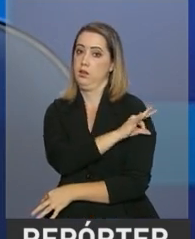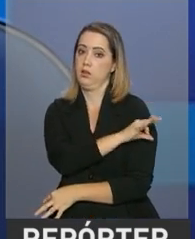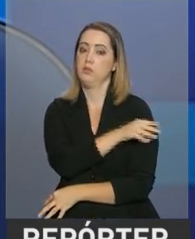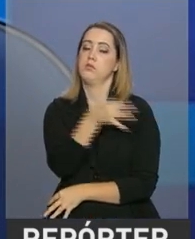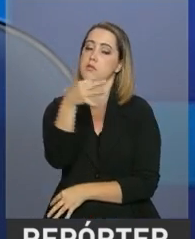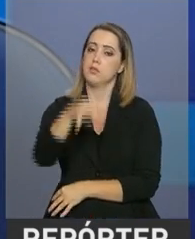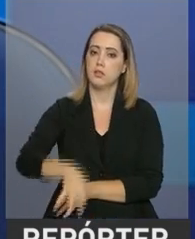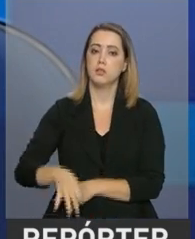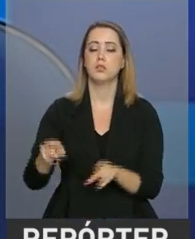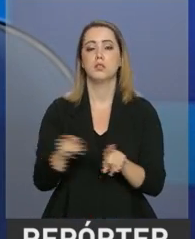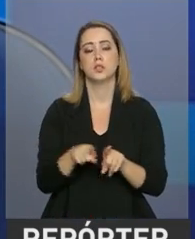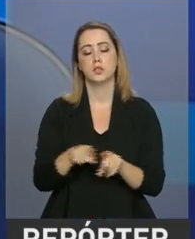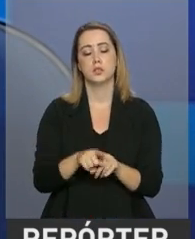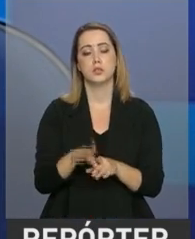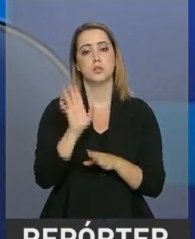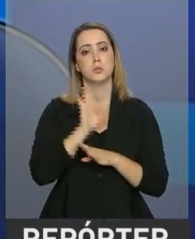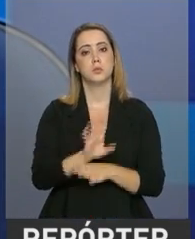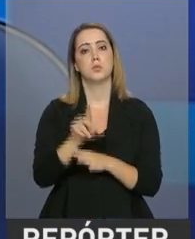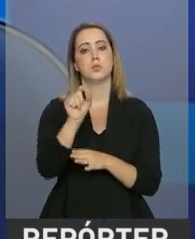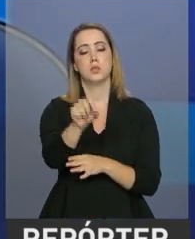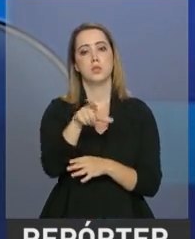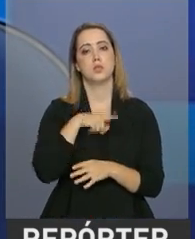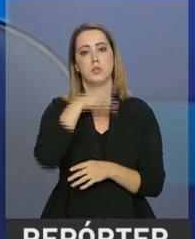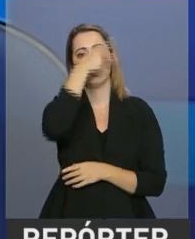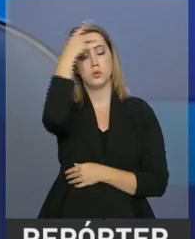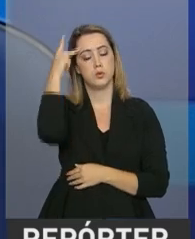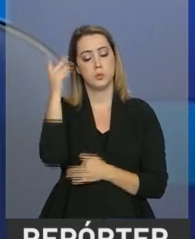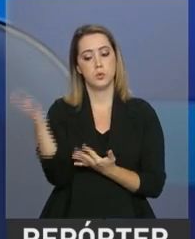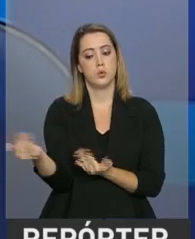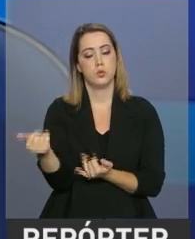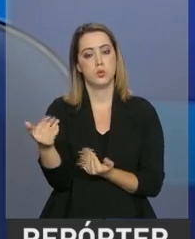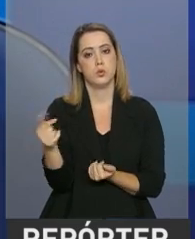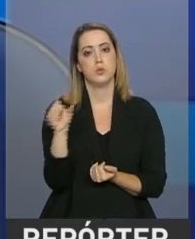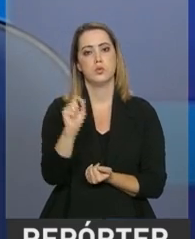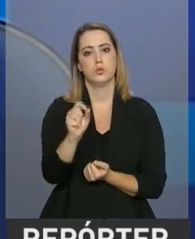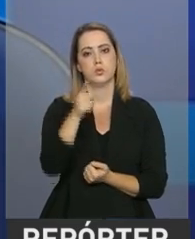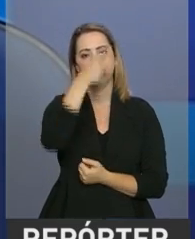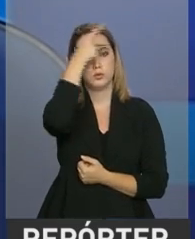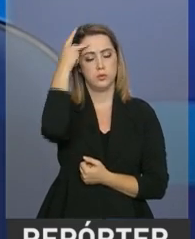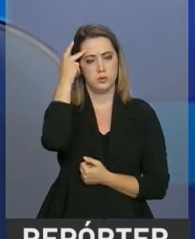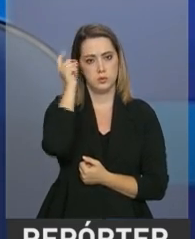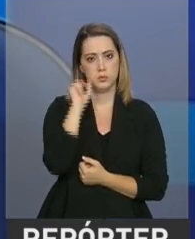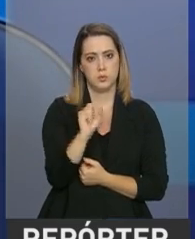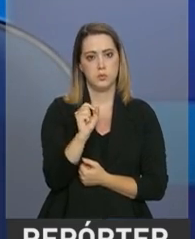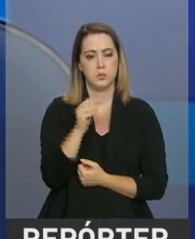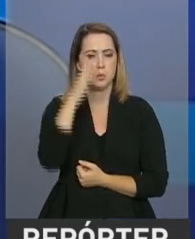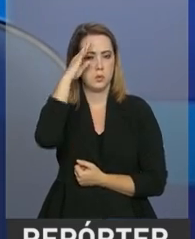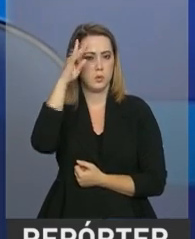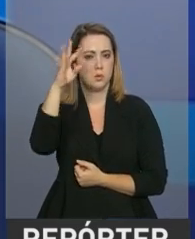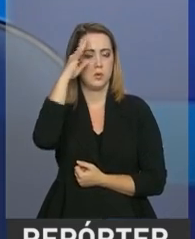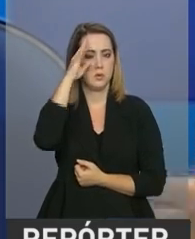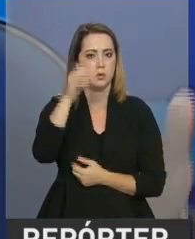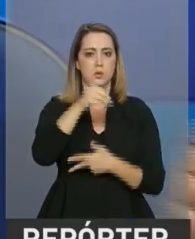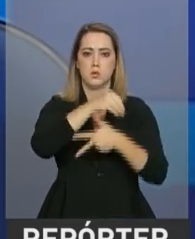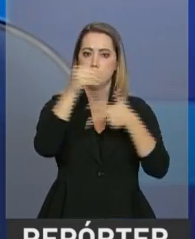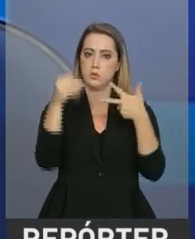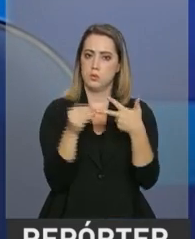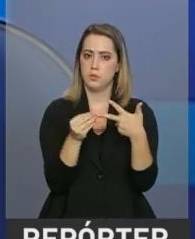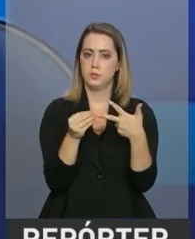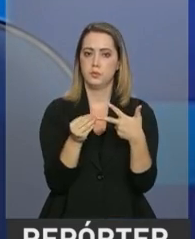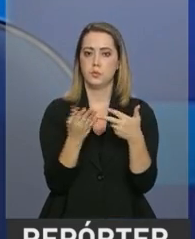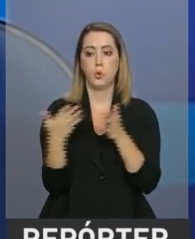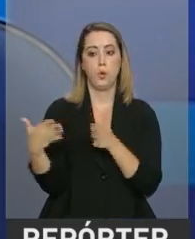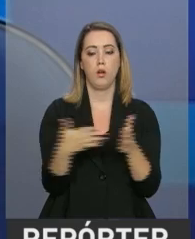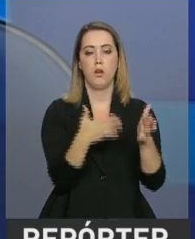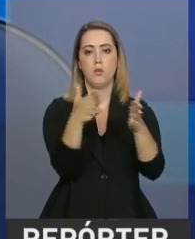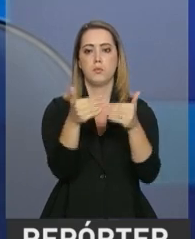que, ao mesmo tempo, atenda aos interesses dos jovens e daqueles que sonham com o Enem como